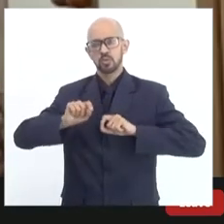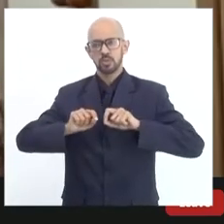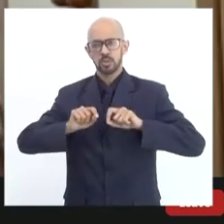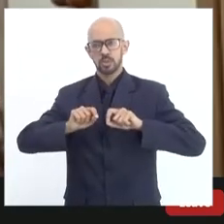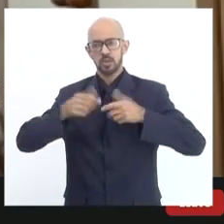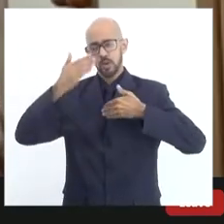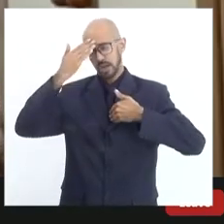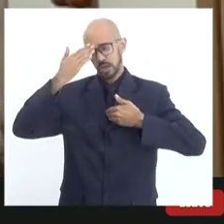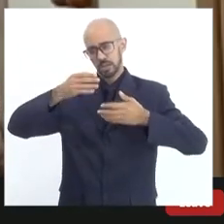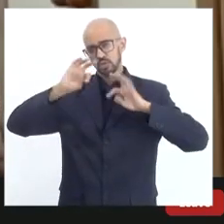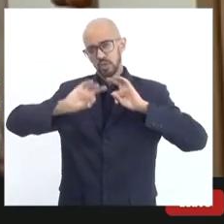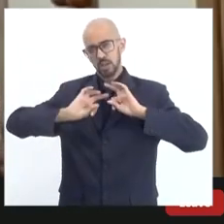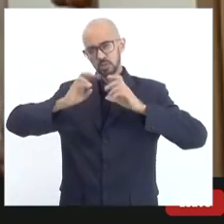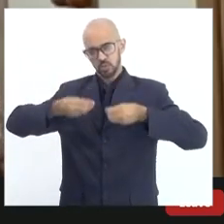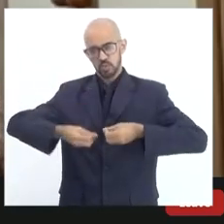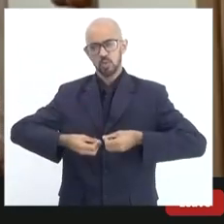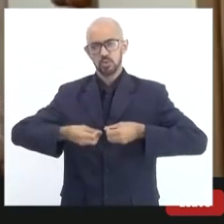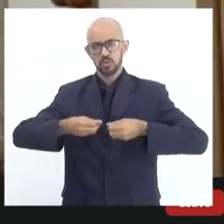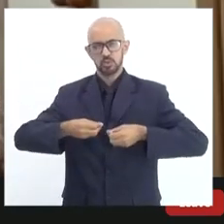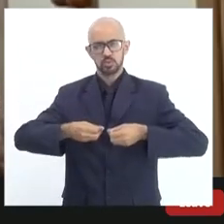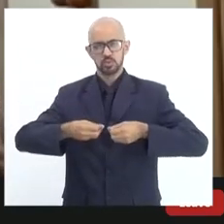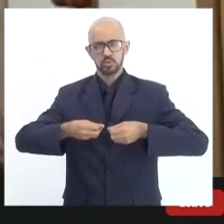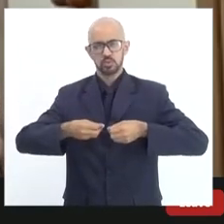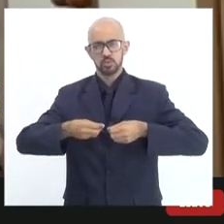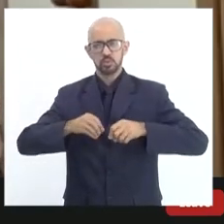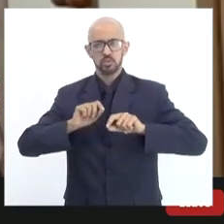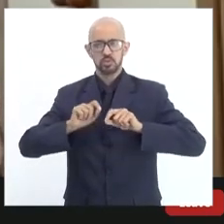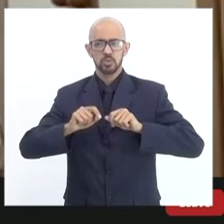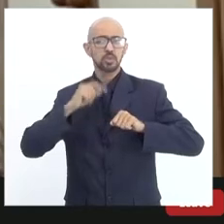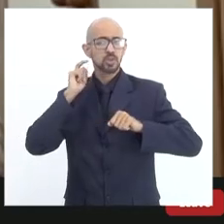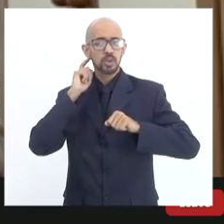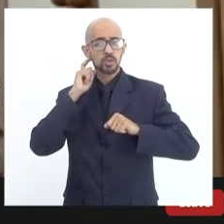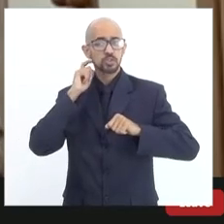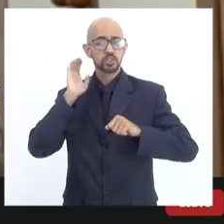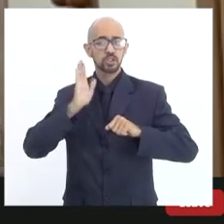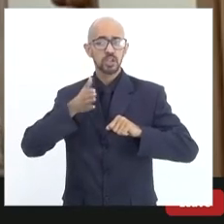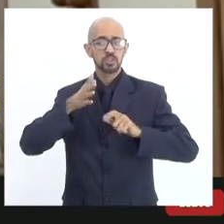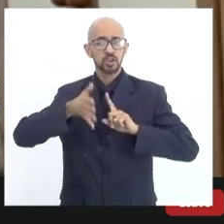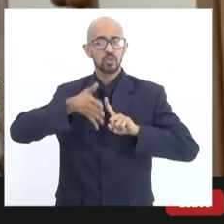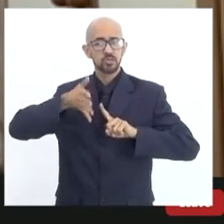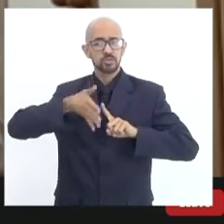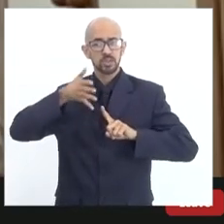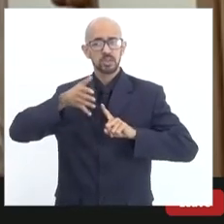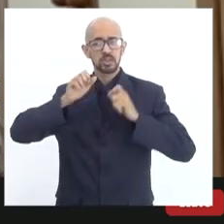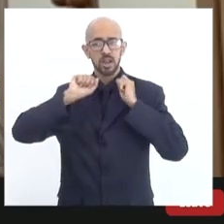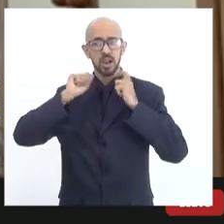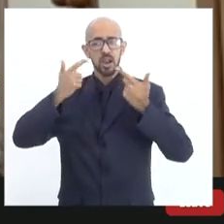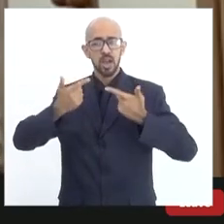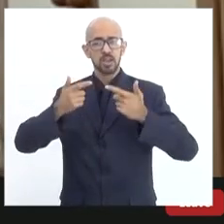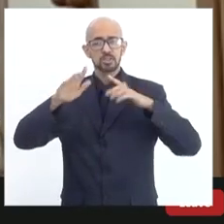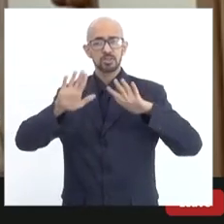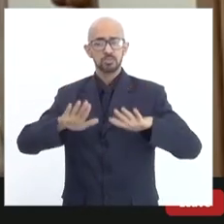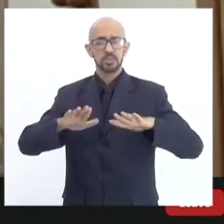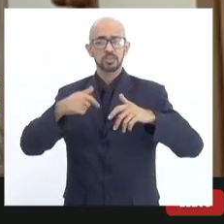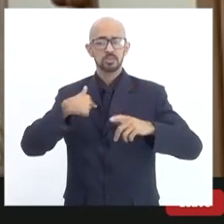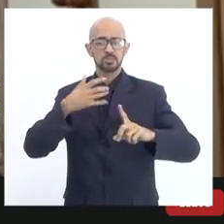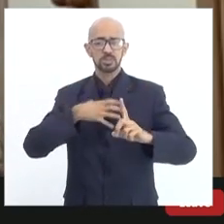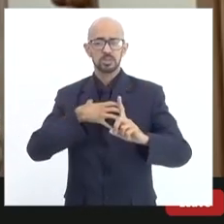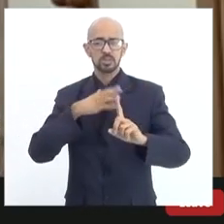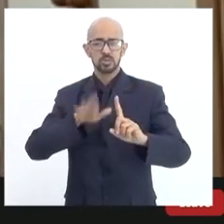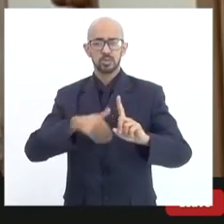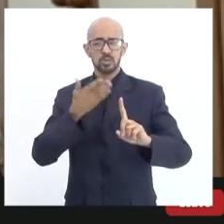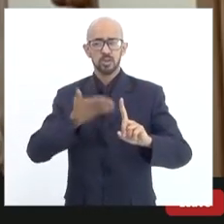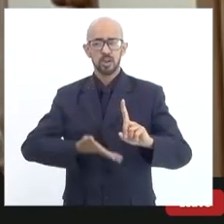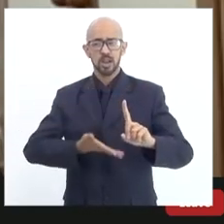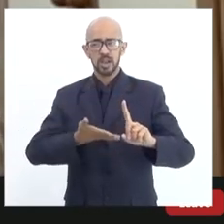e todas e todos que estão aqui. É, eu nunca tinha falado na LERJ, fiquei muito honrada com o convite,